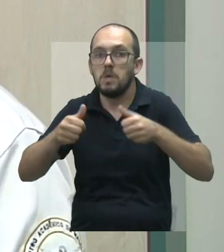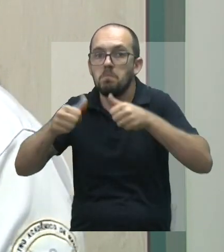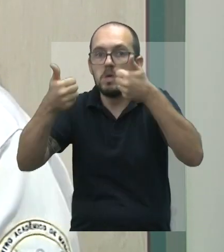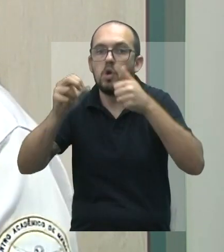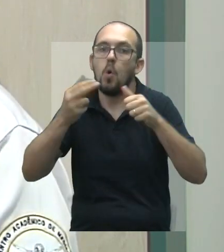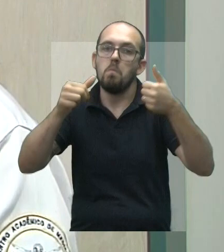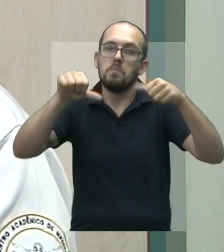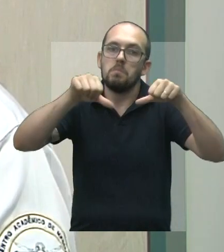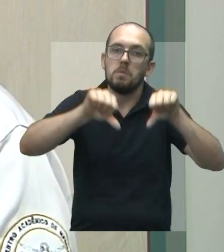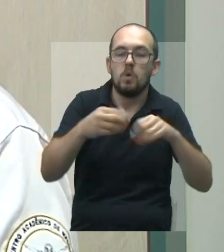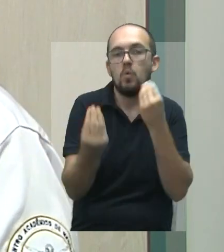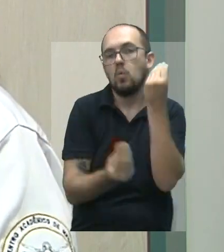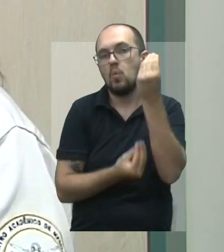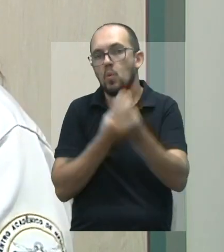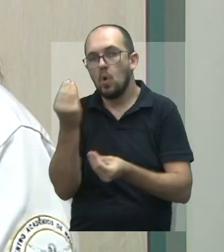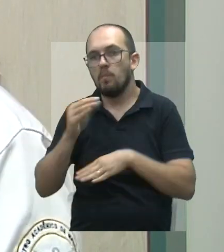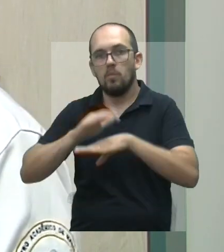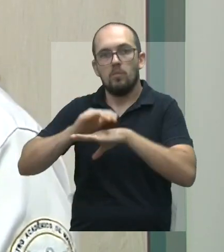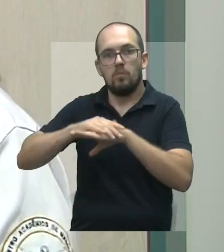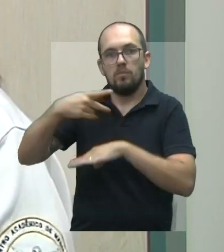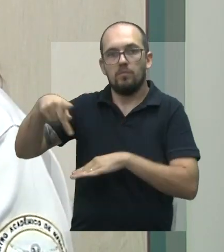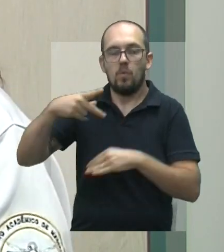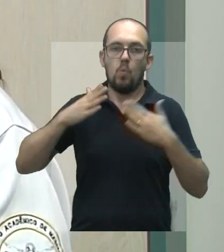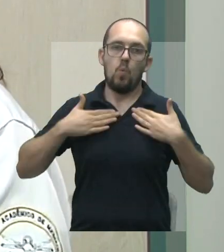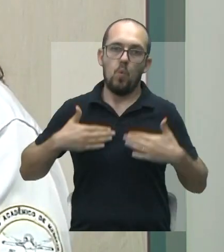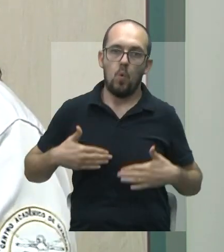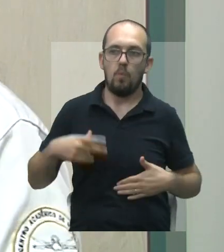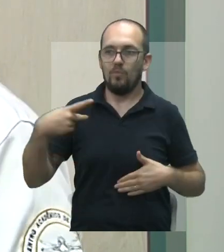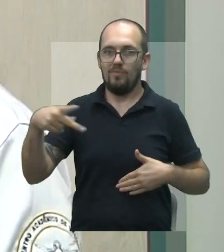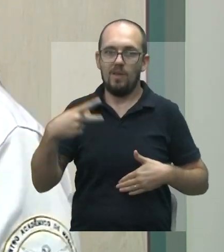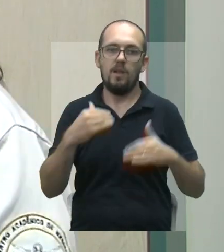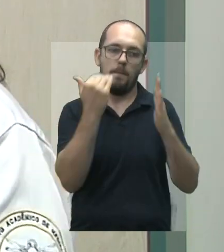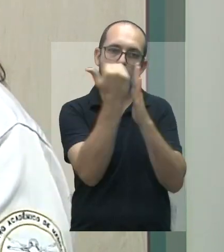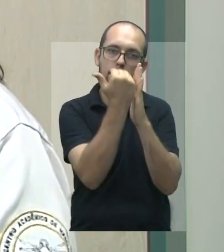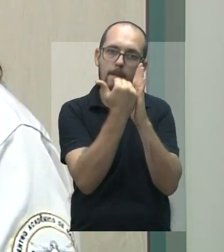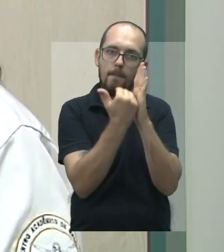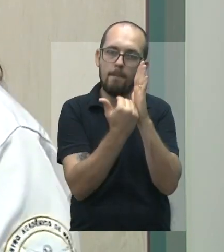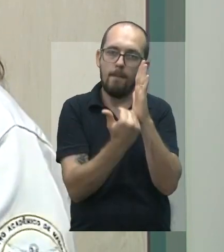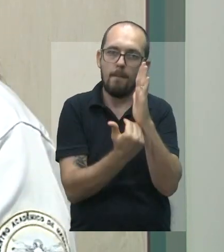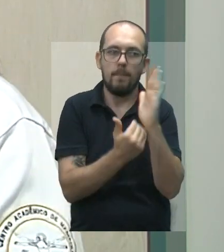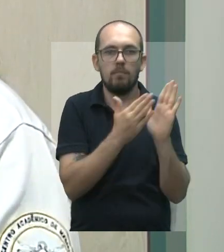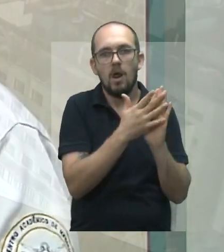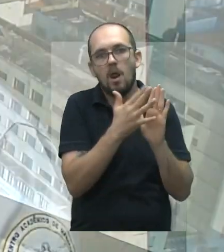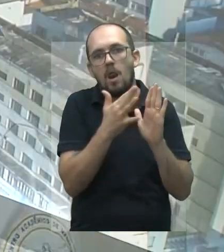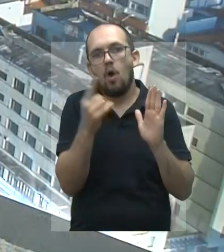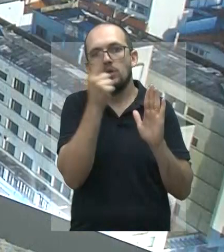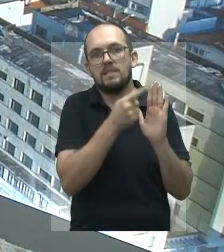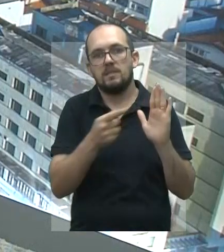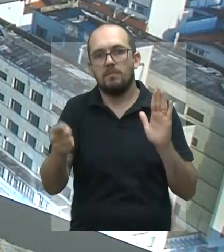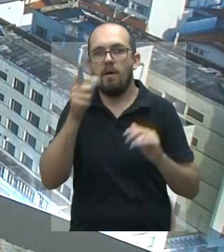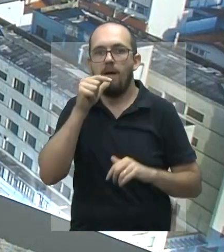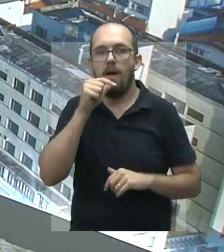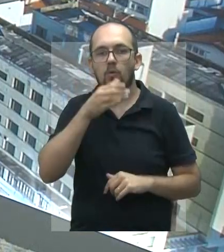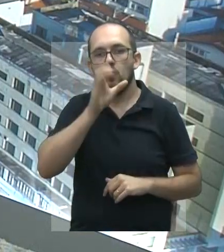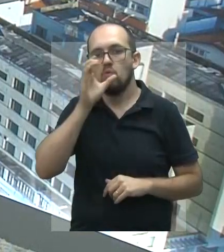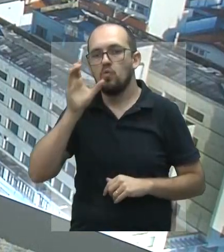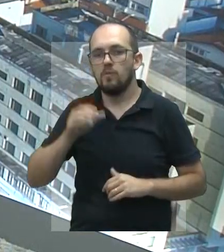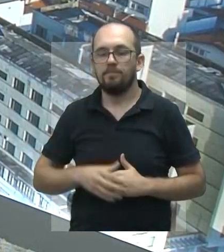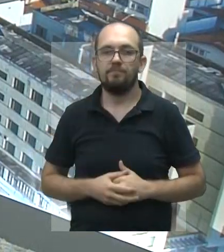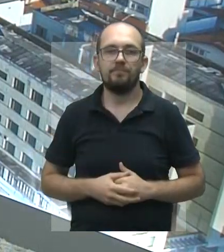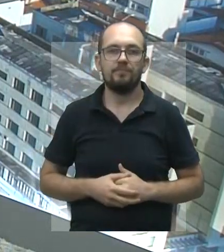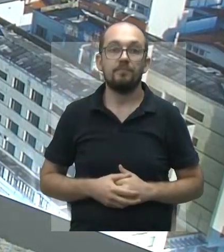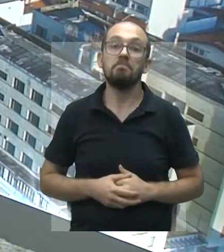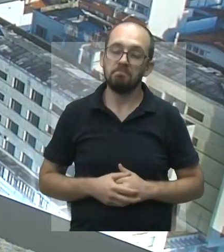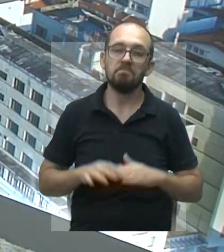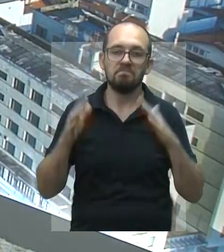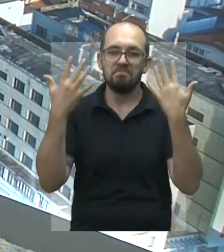substancial dos marcadores desse paciente durante ele ter tomado essa água. Legal, parabéns